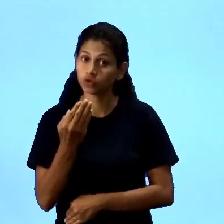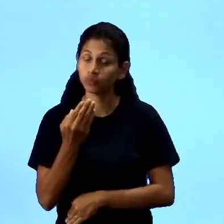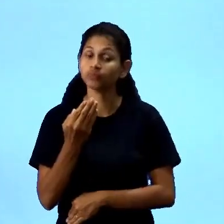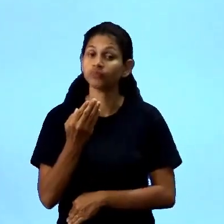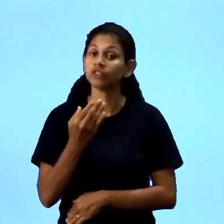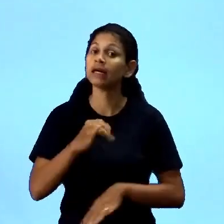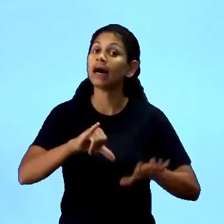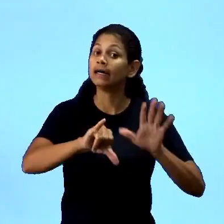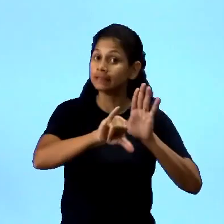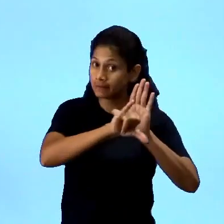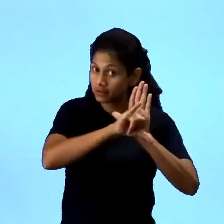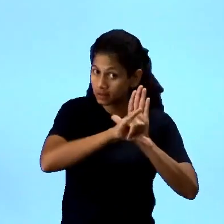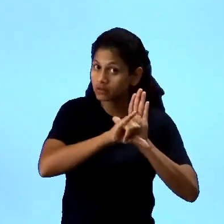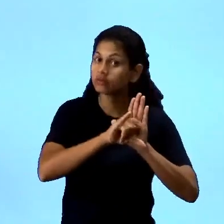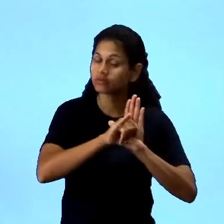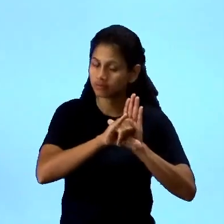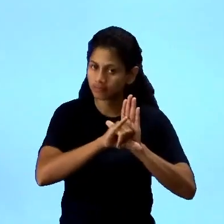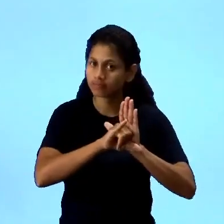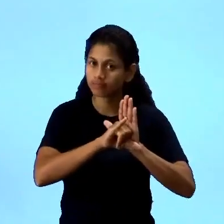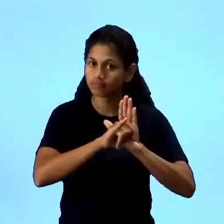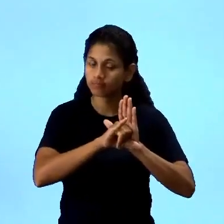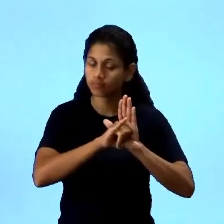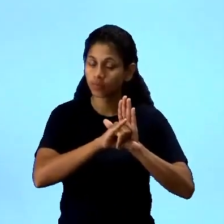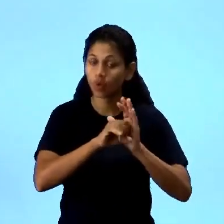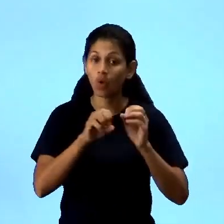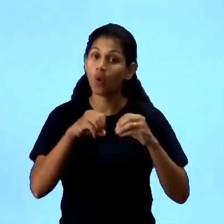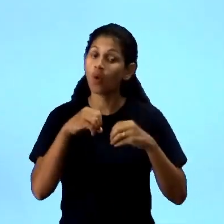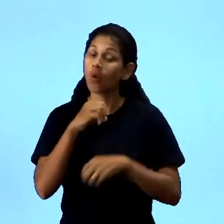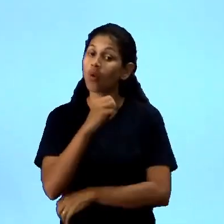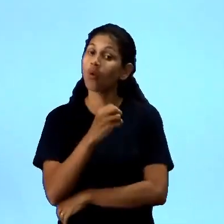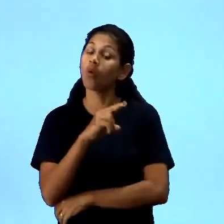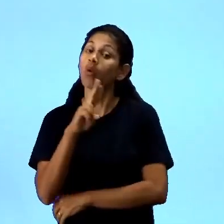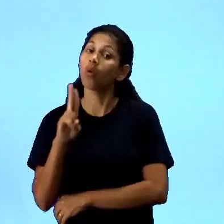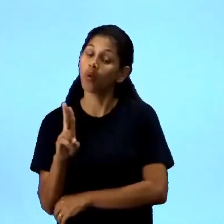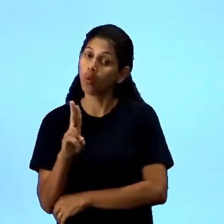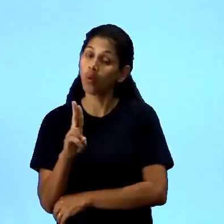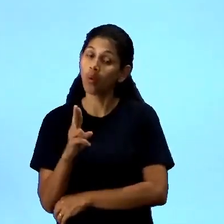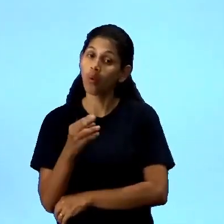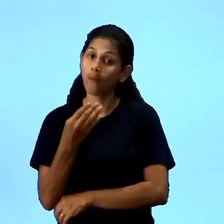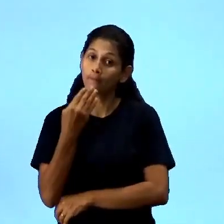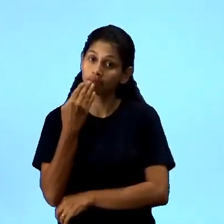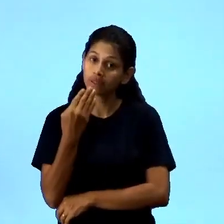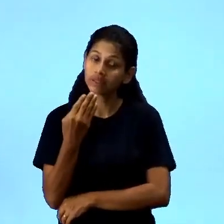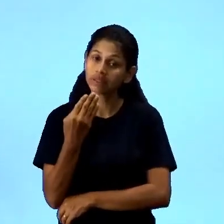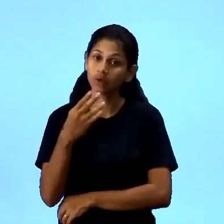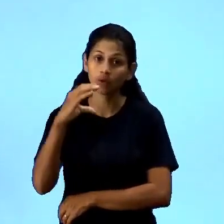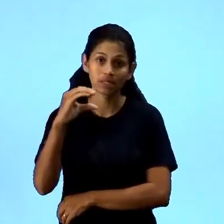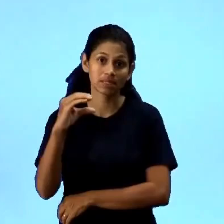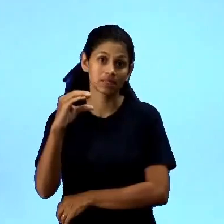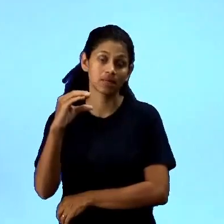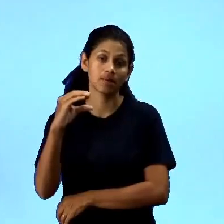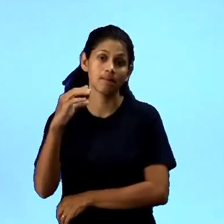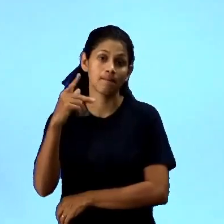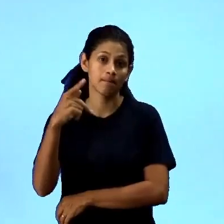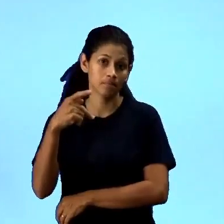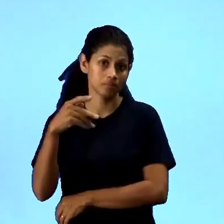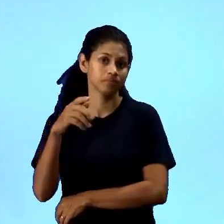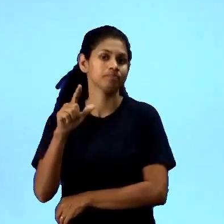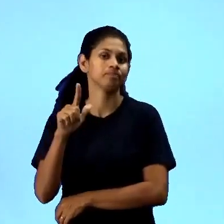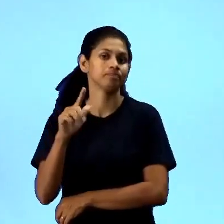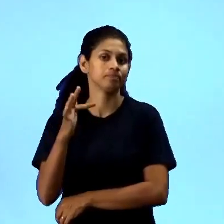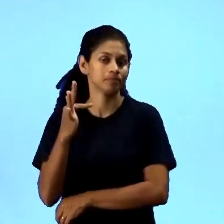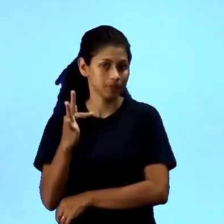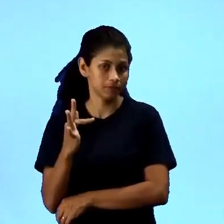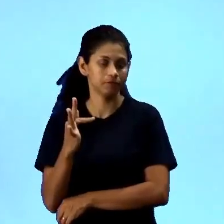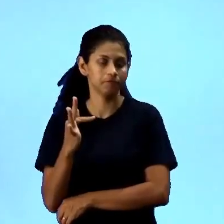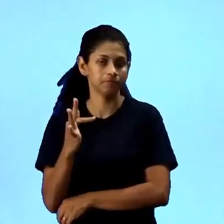registro geral, né, sua identidade, ou então ele pode pedir seu CPF e você vai sim sofrer penalização, vai pagar